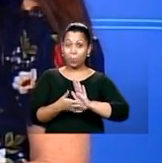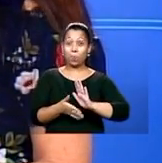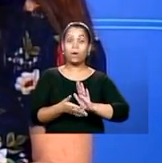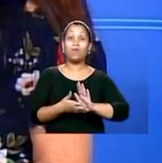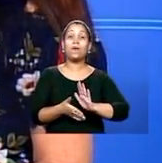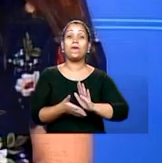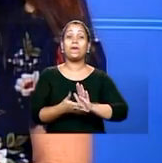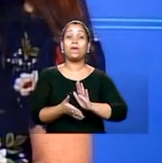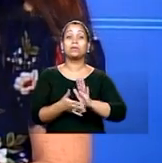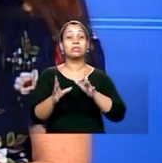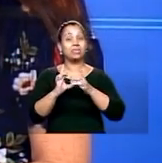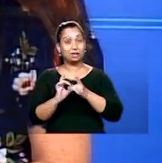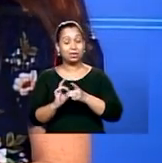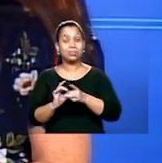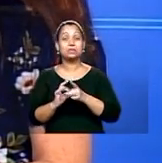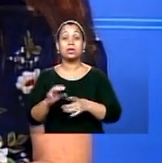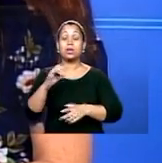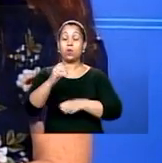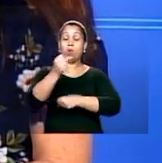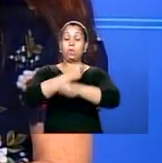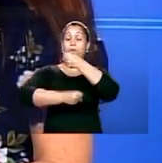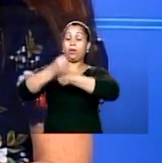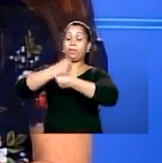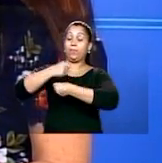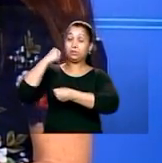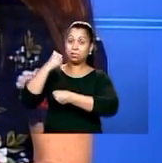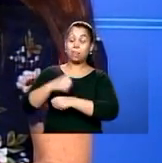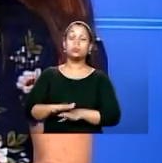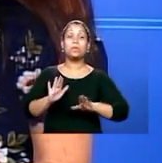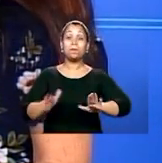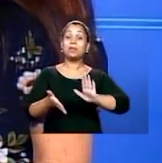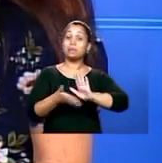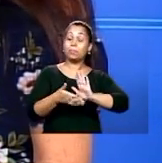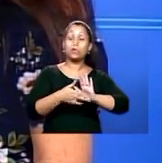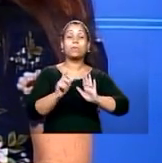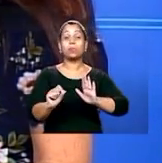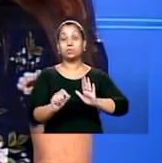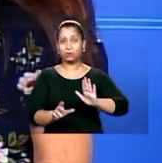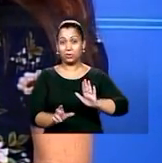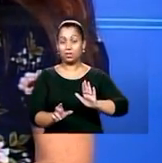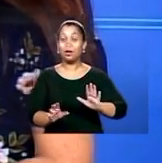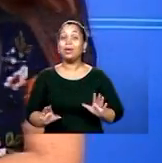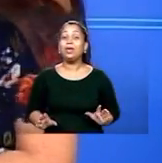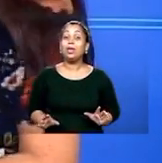essa integração na rede aconteceu no ano passado, mas a proposta é